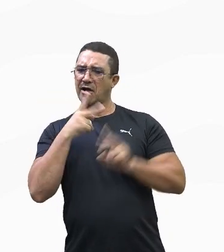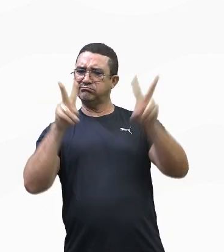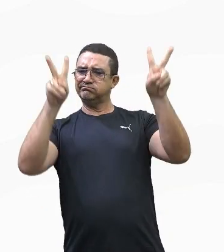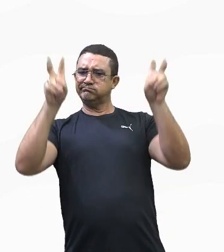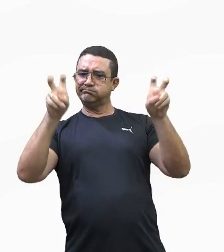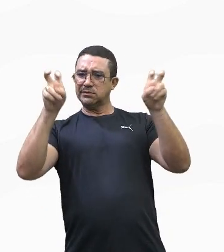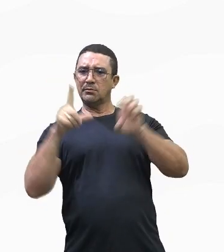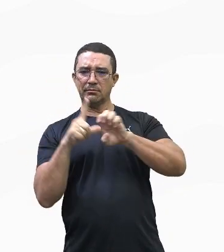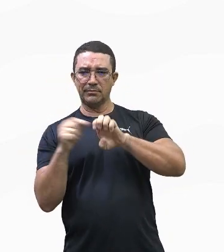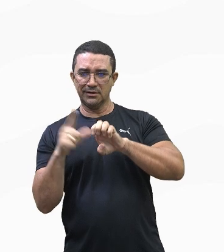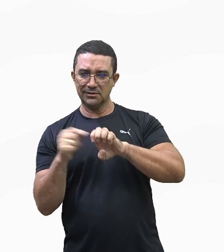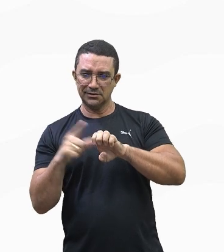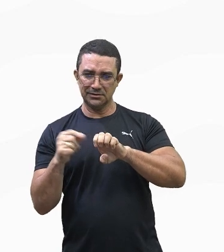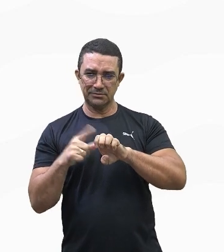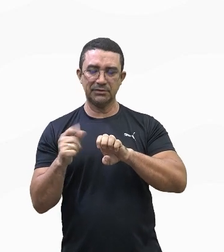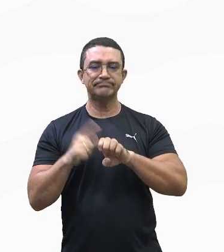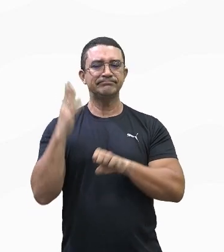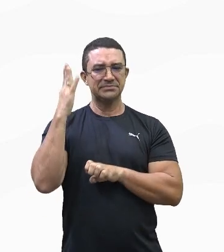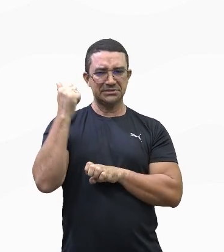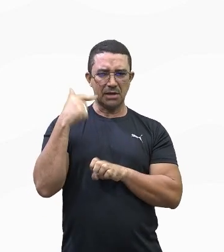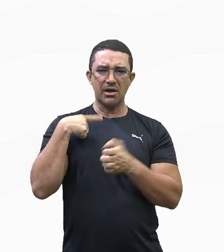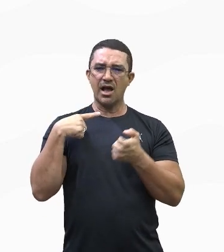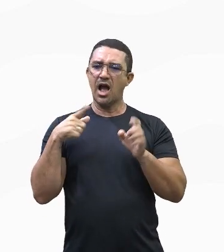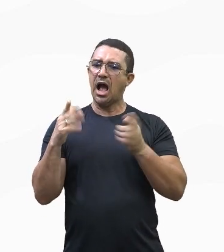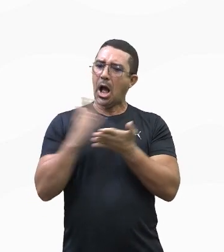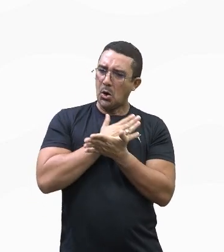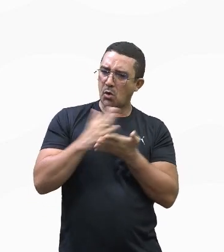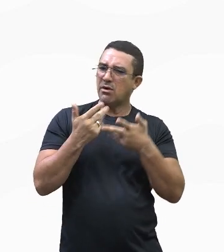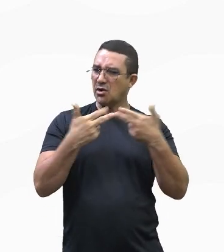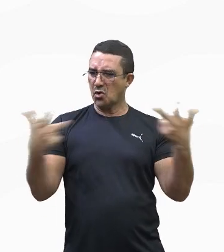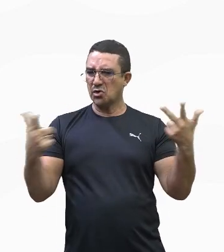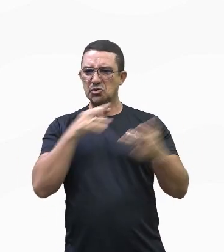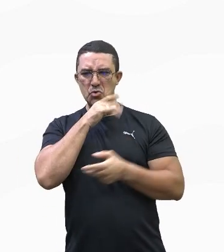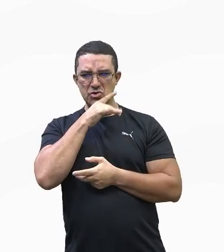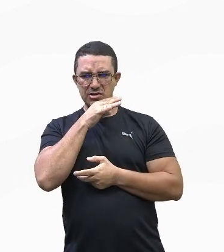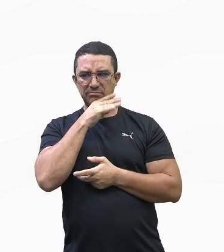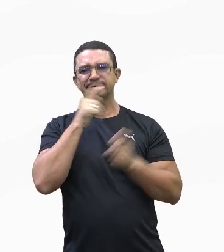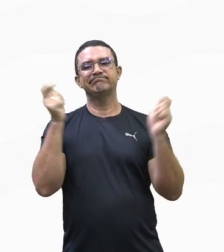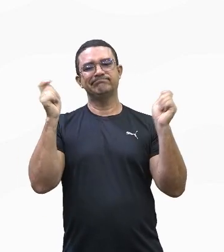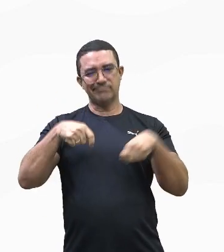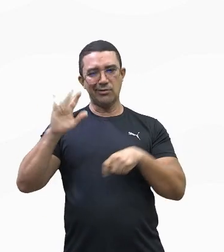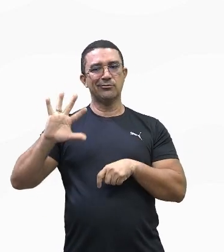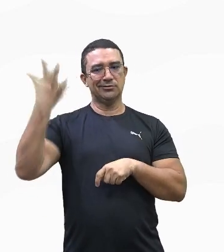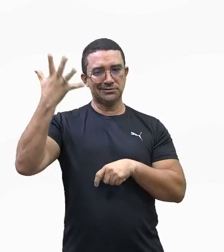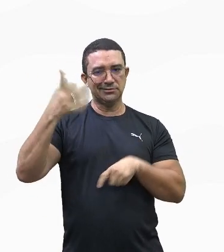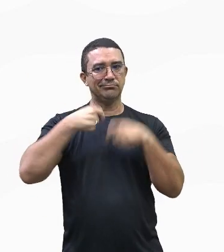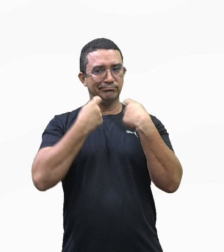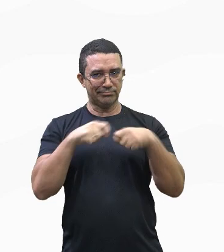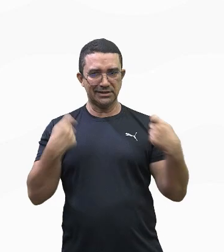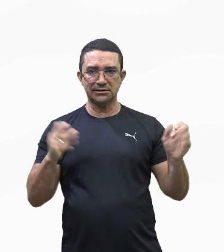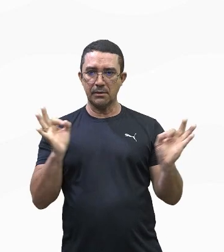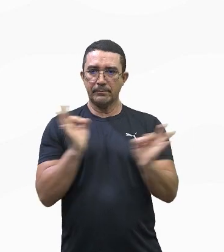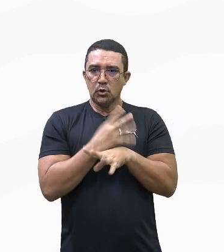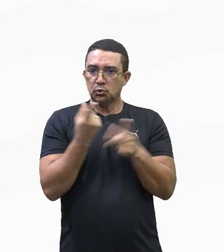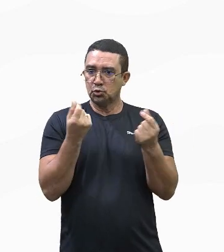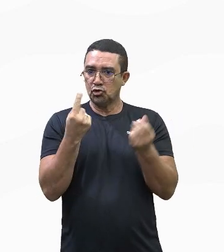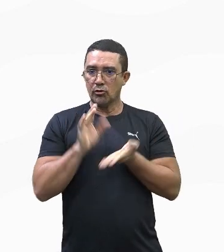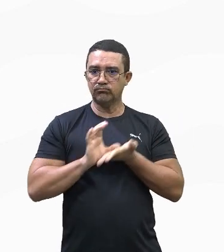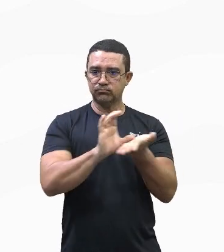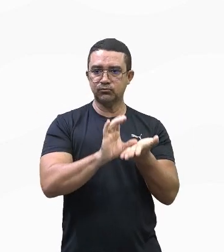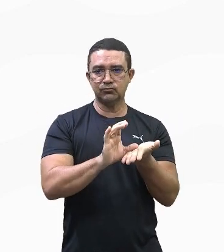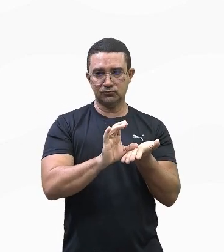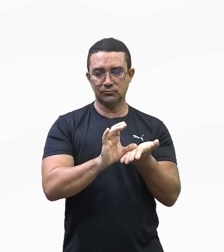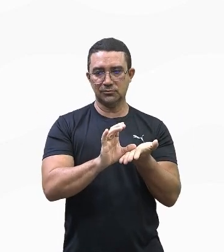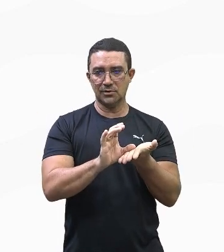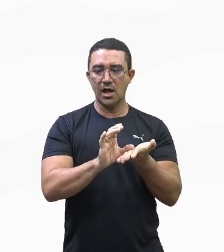a gente sabe que muitas coisas podem acontecer ao longo do caminho. Então a gente tem que estar preparado para esses momentos, principalmente